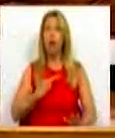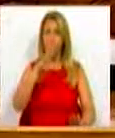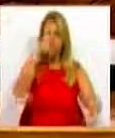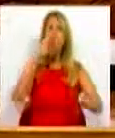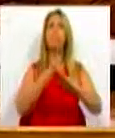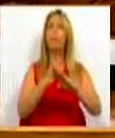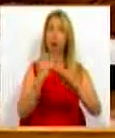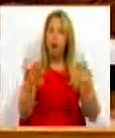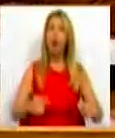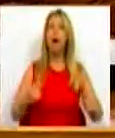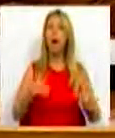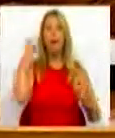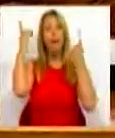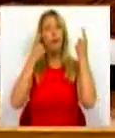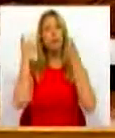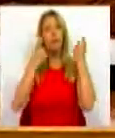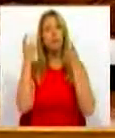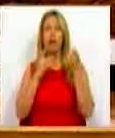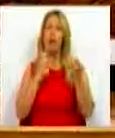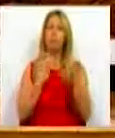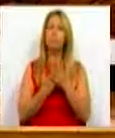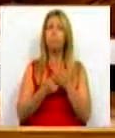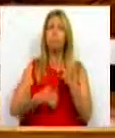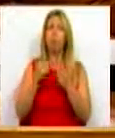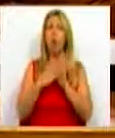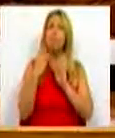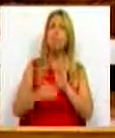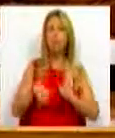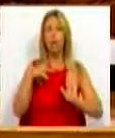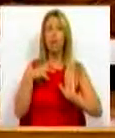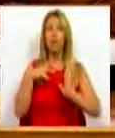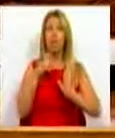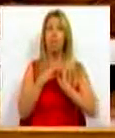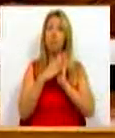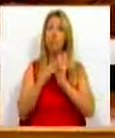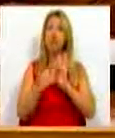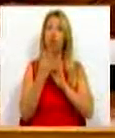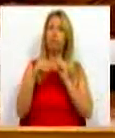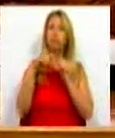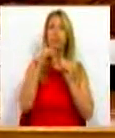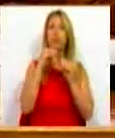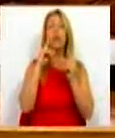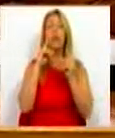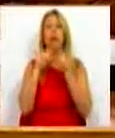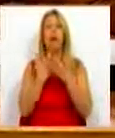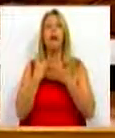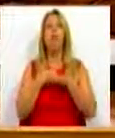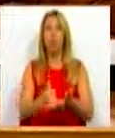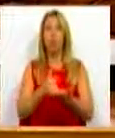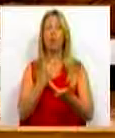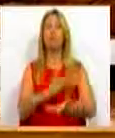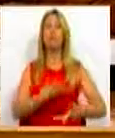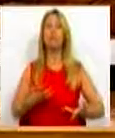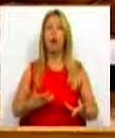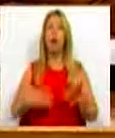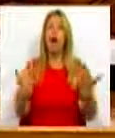empenhado em repensar e enriquecer o nosso modelo de acompanhamento e apoio aos desempregados. Não estamos dispostos a fazê-lo de qualquer maneira que possa